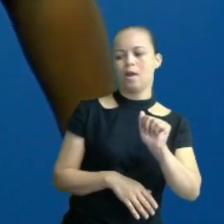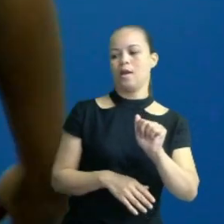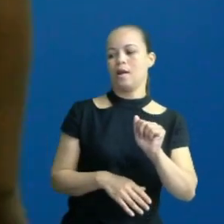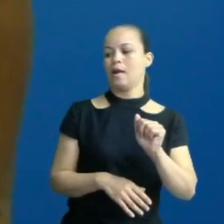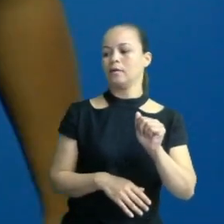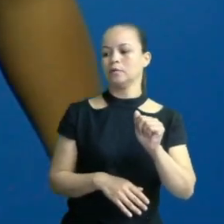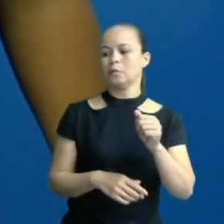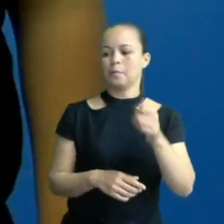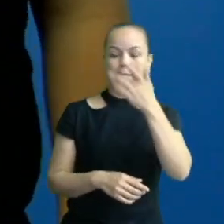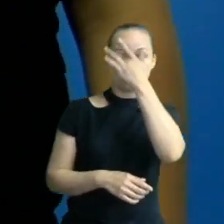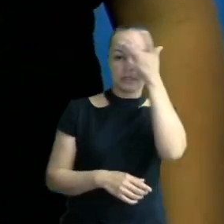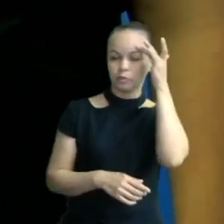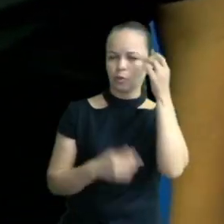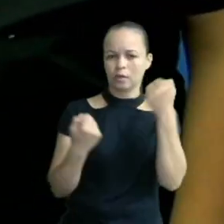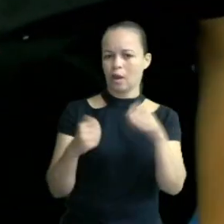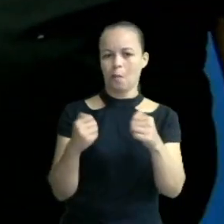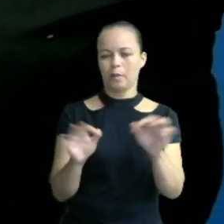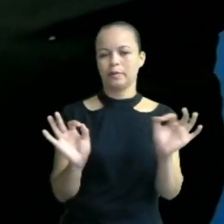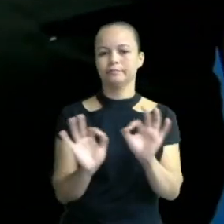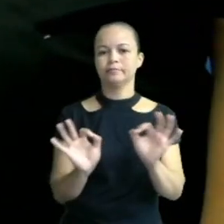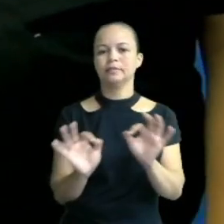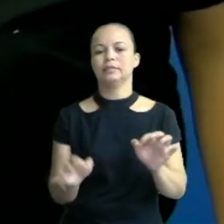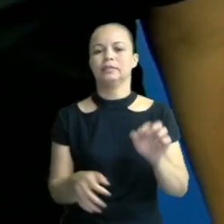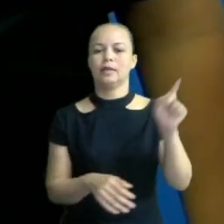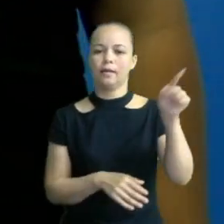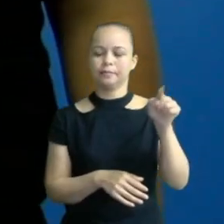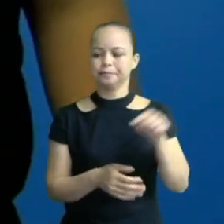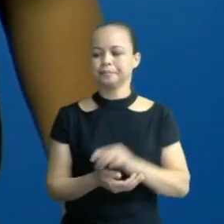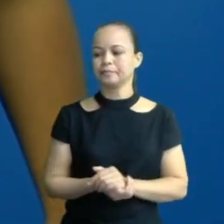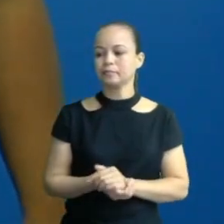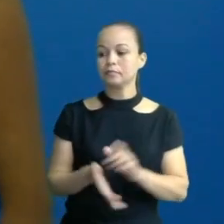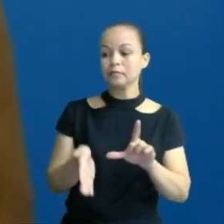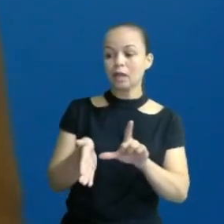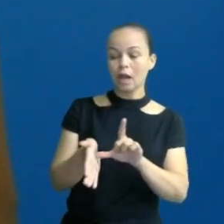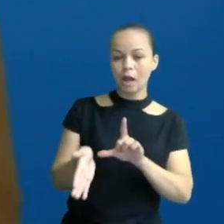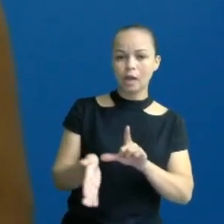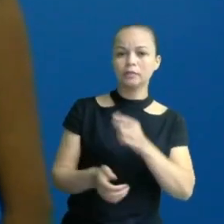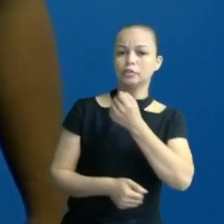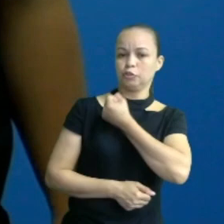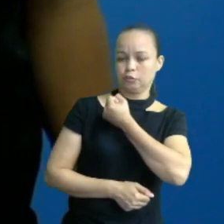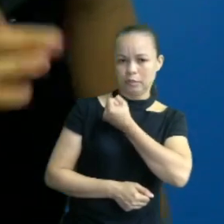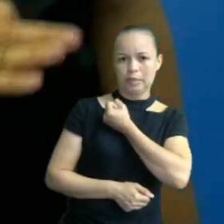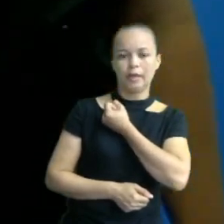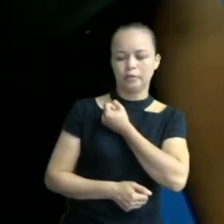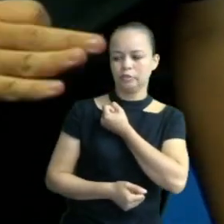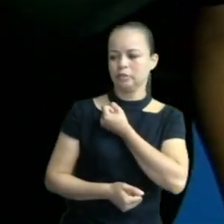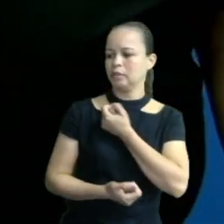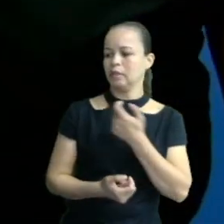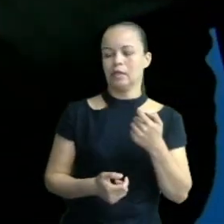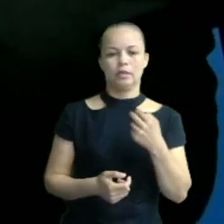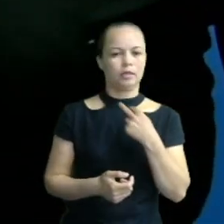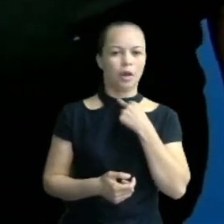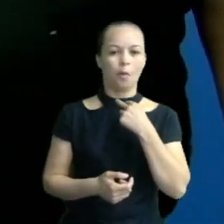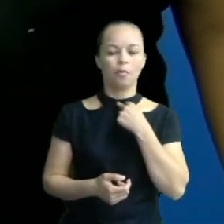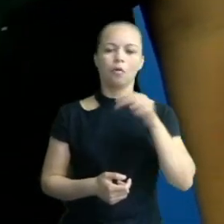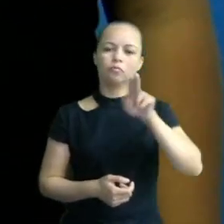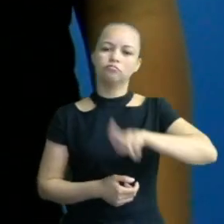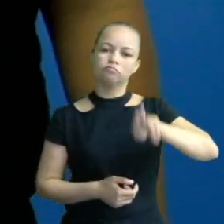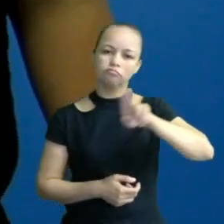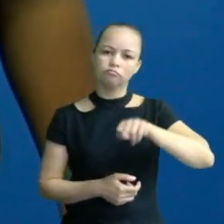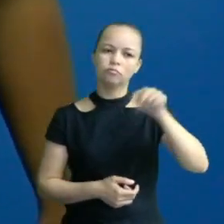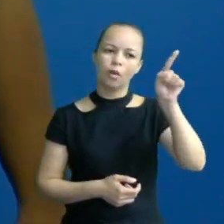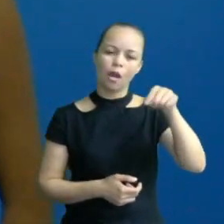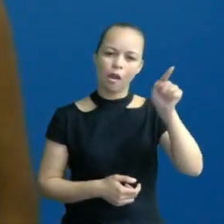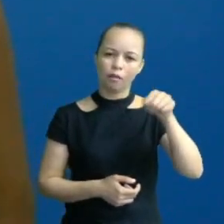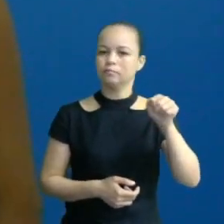de numerais, tá bom? Muito bom também. Antes de numerais, nunca se deve utilizar